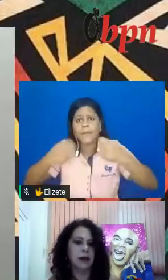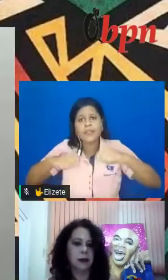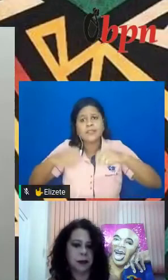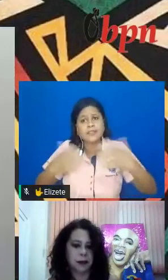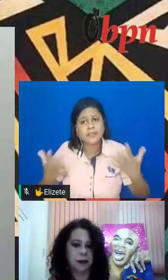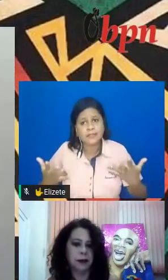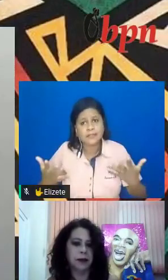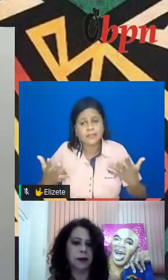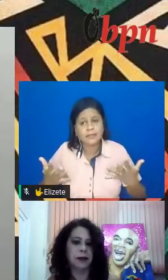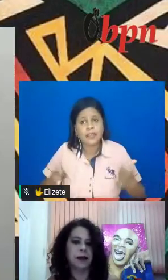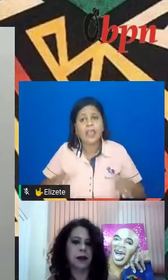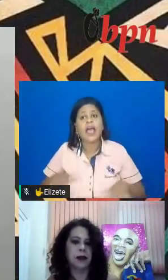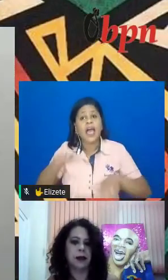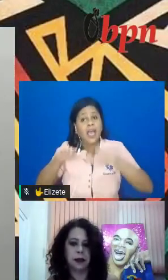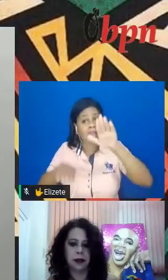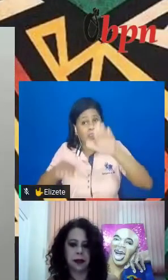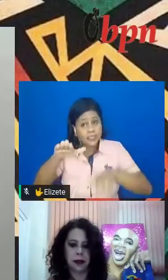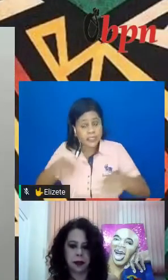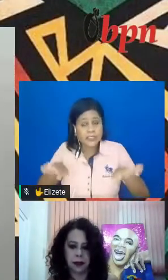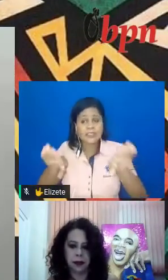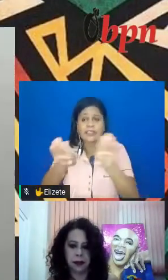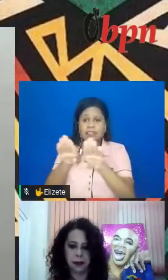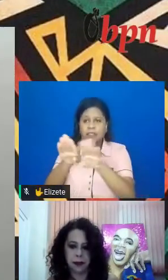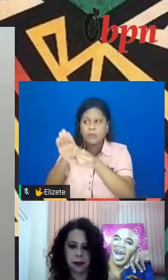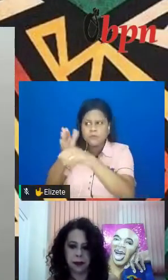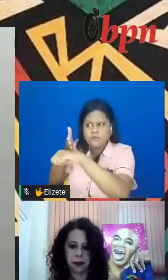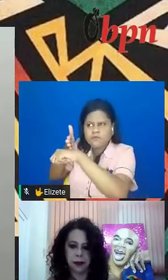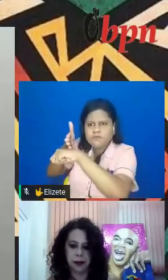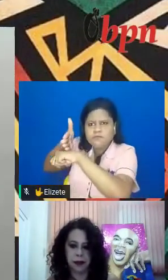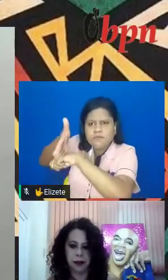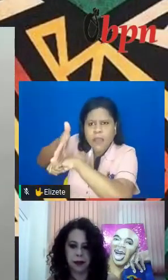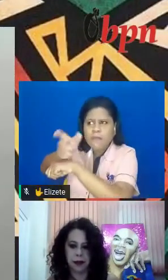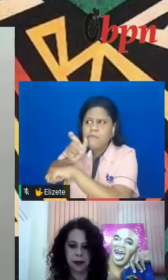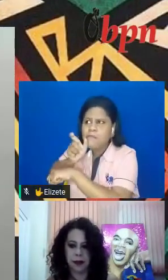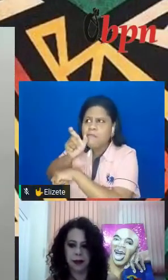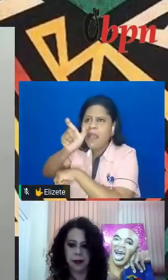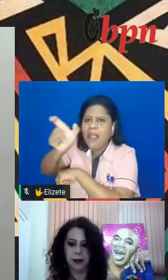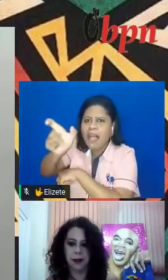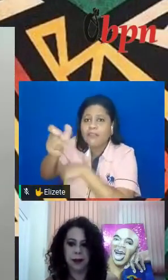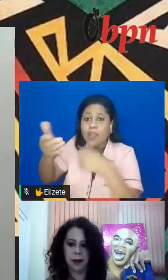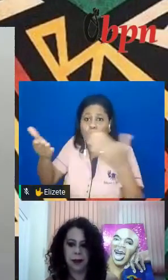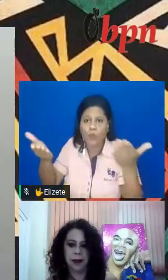Muitas vezes também, você entra, você fala uma palavra hoje,